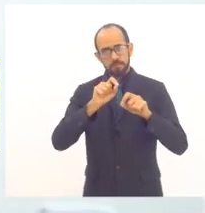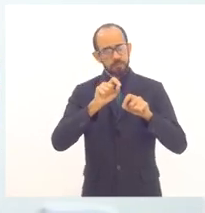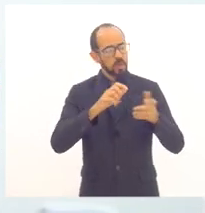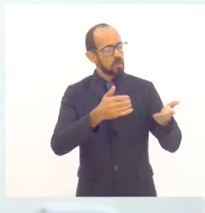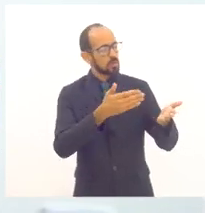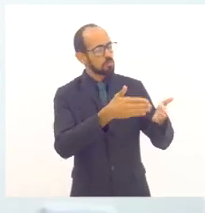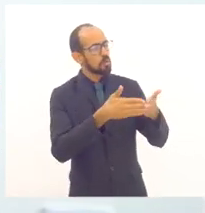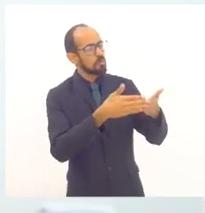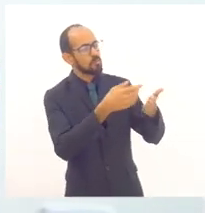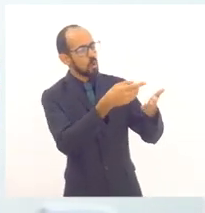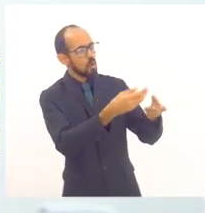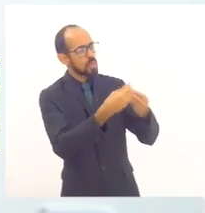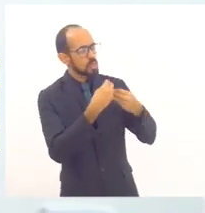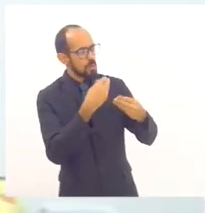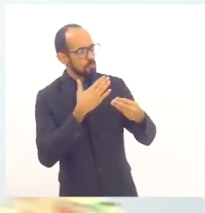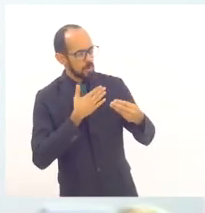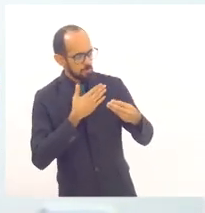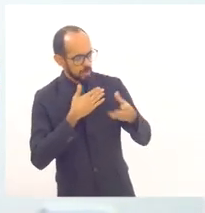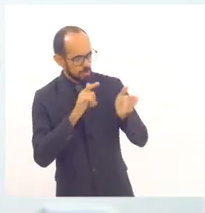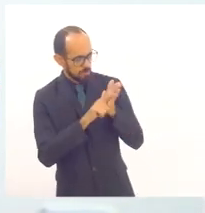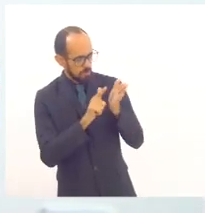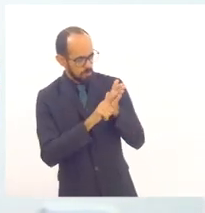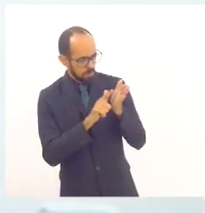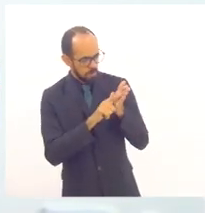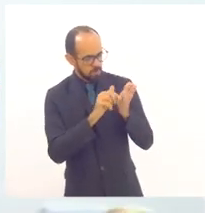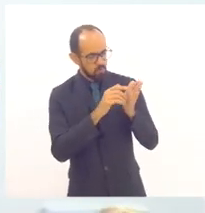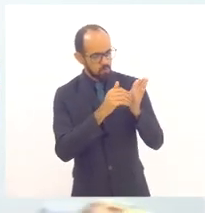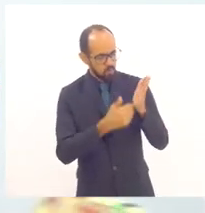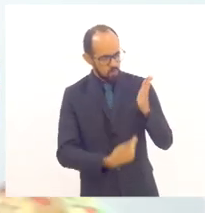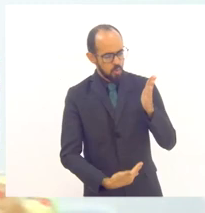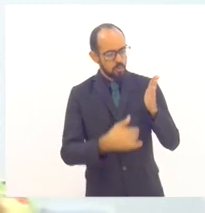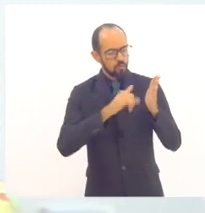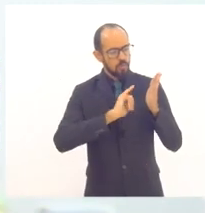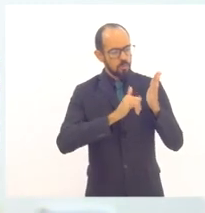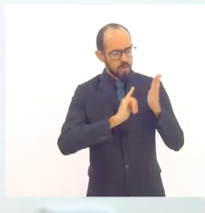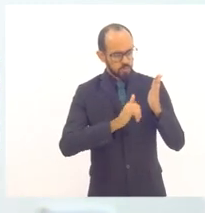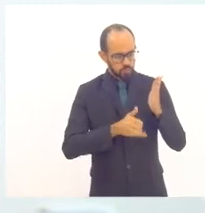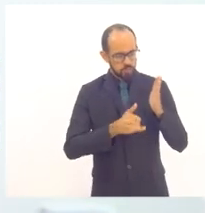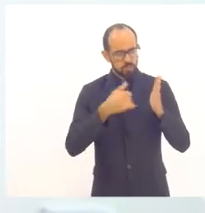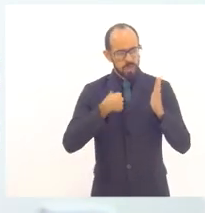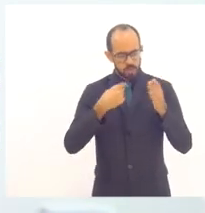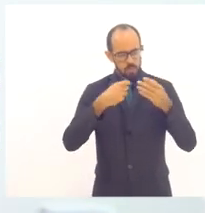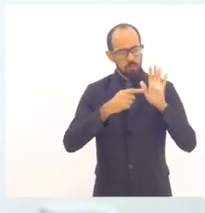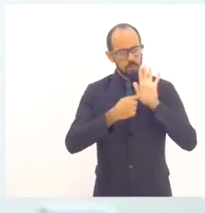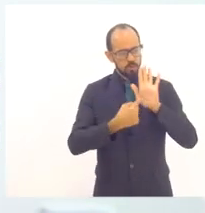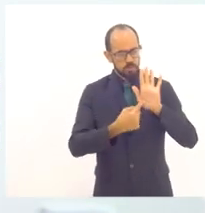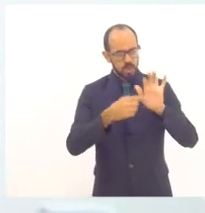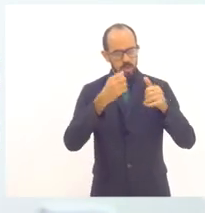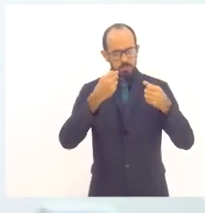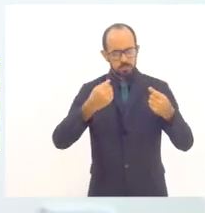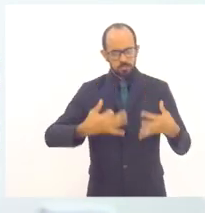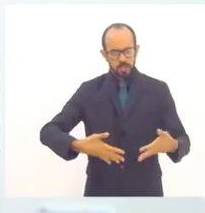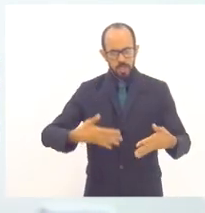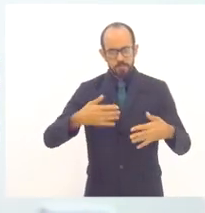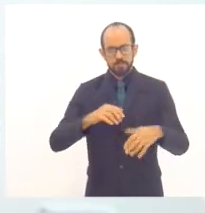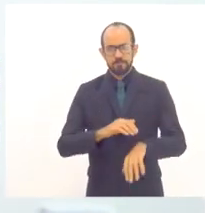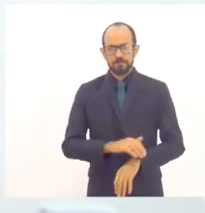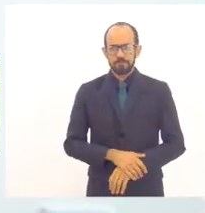uma cartilha do Cumpra-se e os adesivos que as pessoas receberam para eu dar uma explicação rápida. Então,